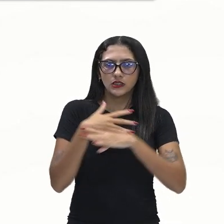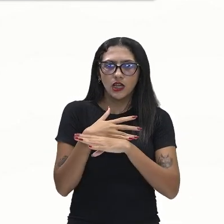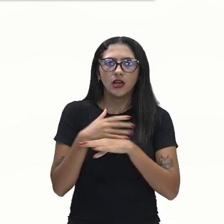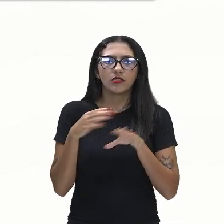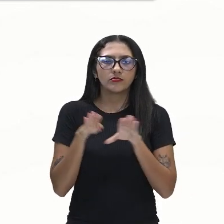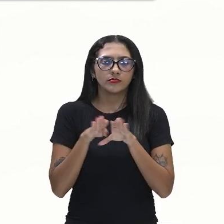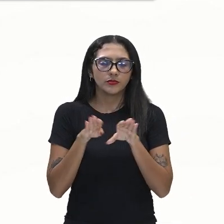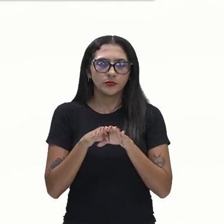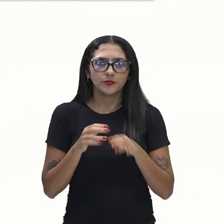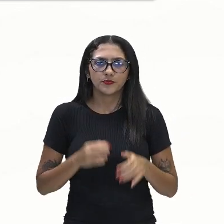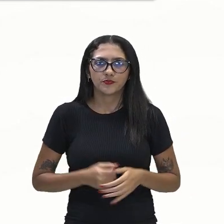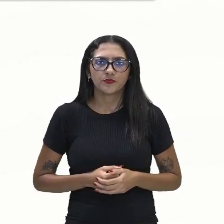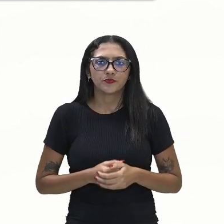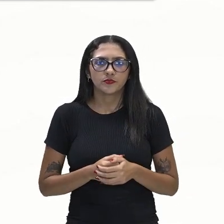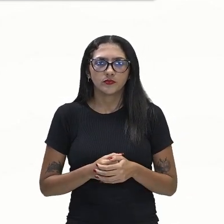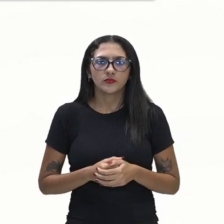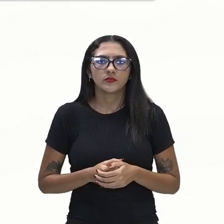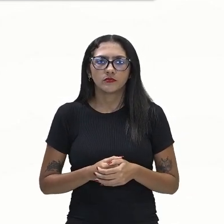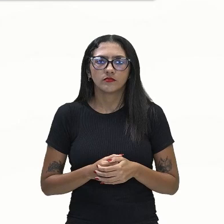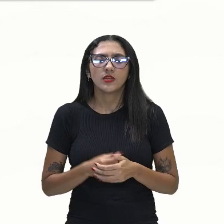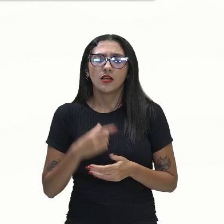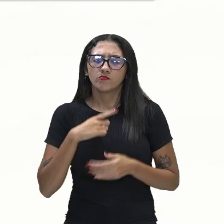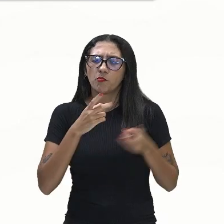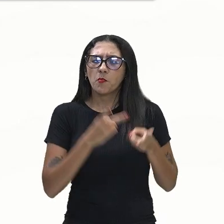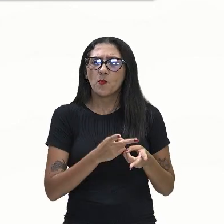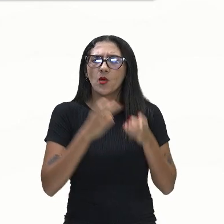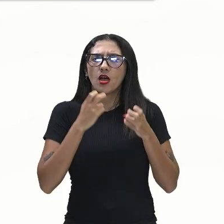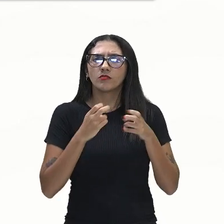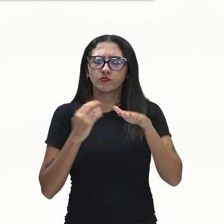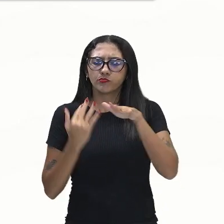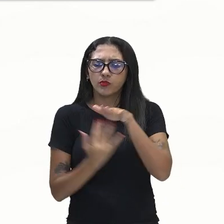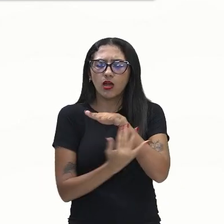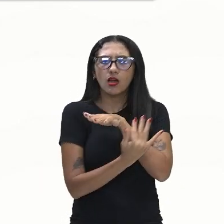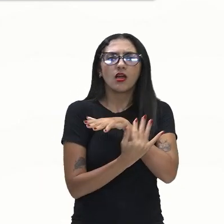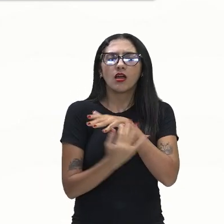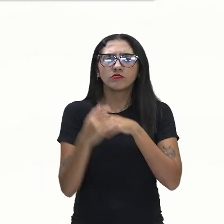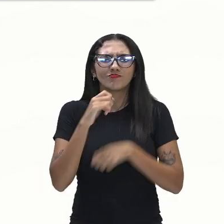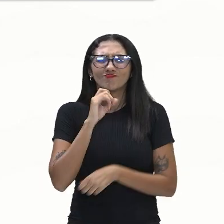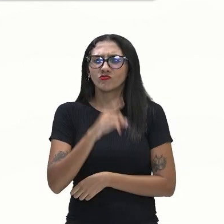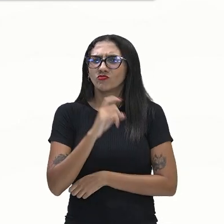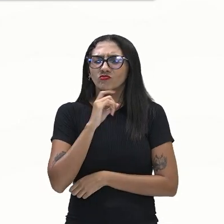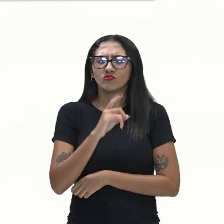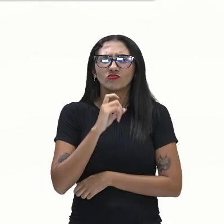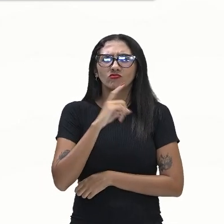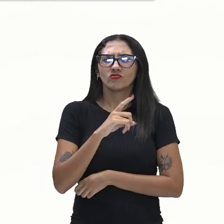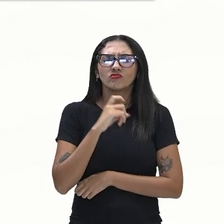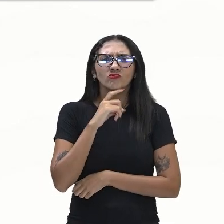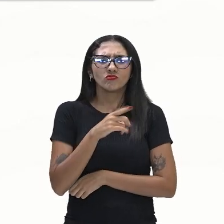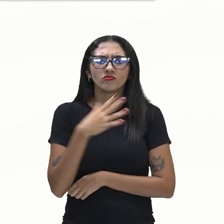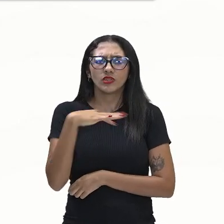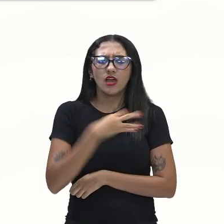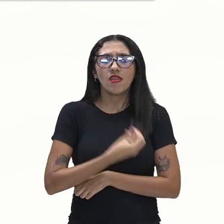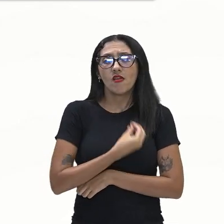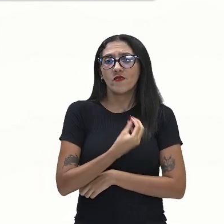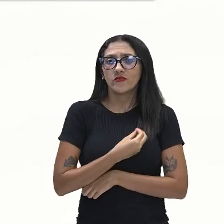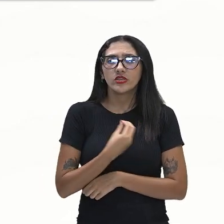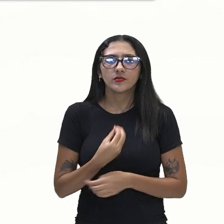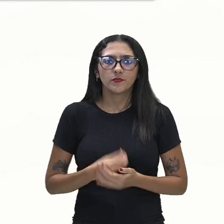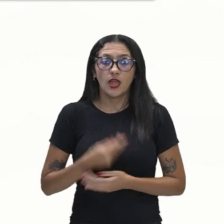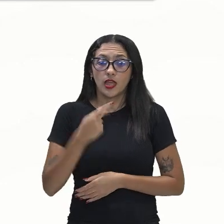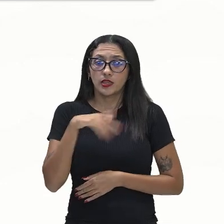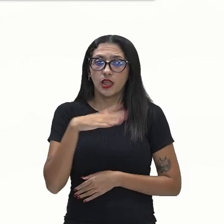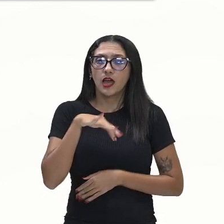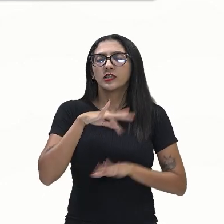né, sofrem o efeito da migração, onde não tem mais espaços para acontecer, seja na Amazônia,